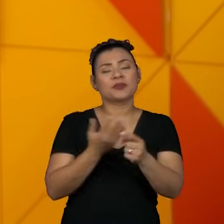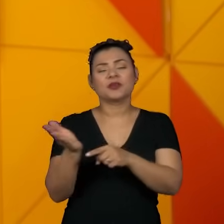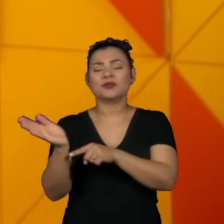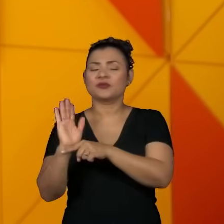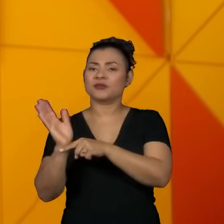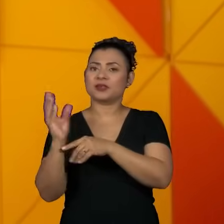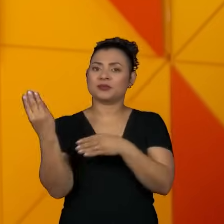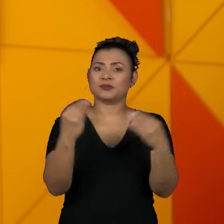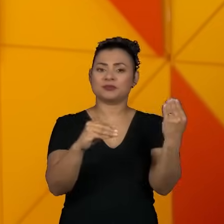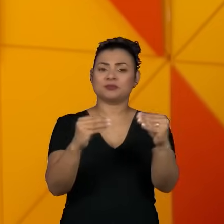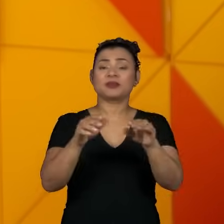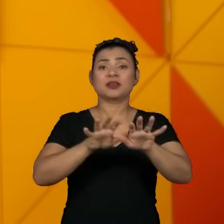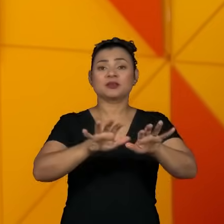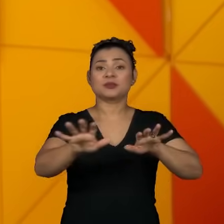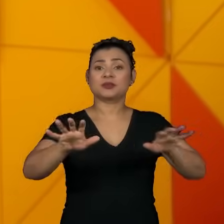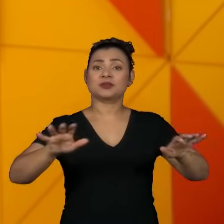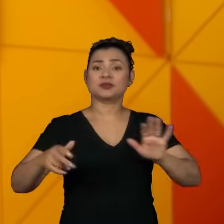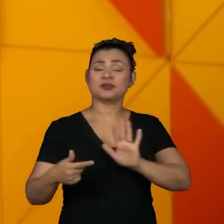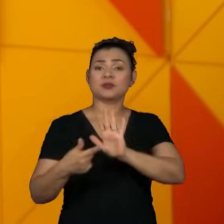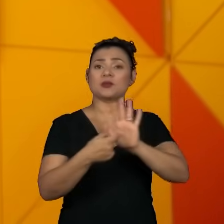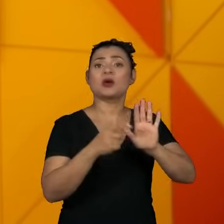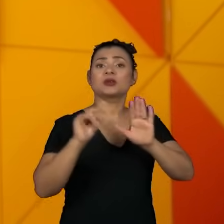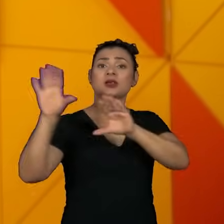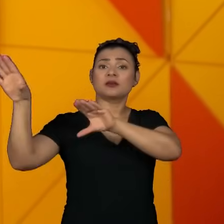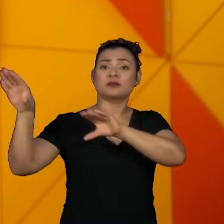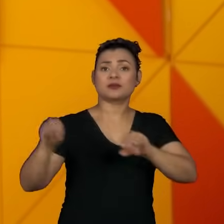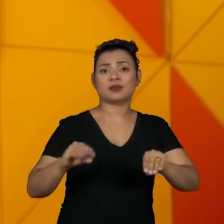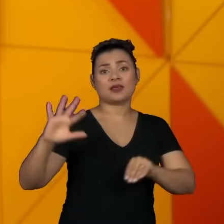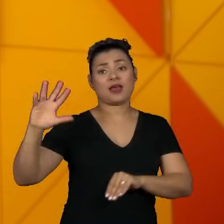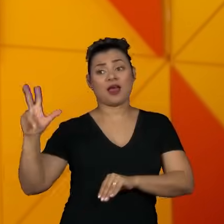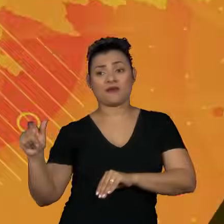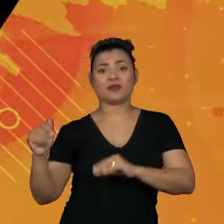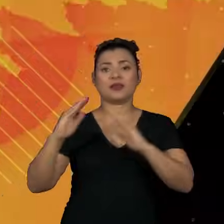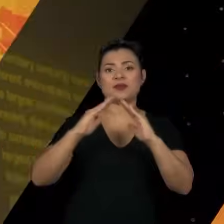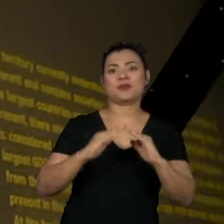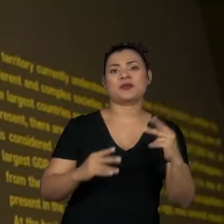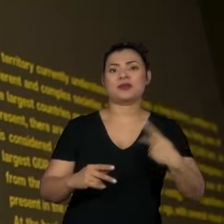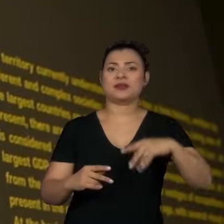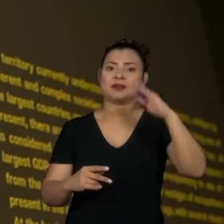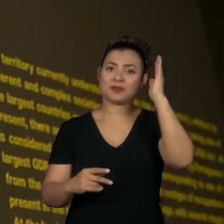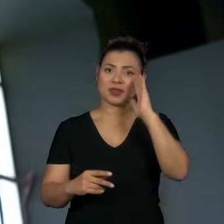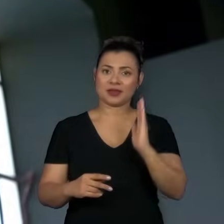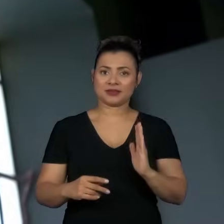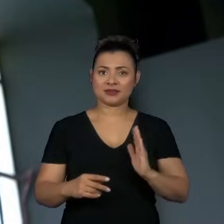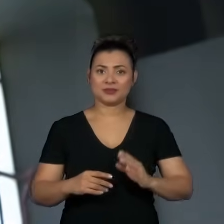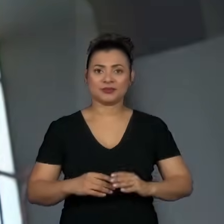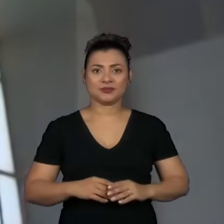mostra reflete a condição do artista como imigrante africano aqui no Brasil.